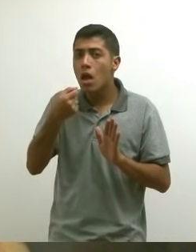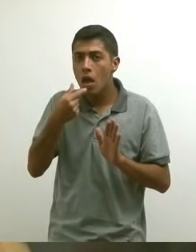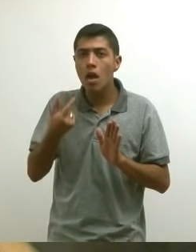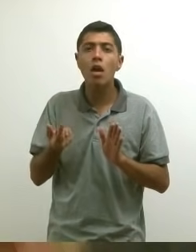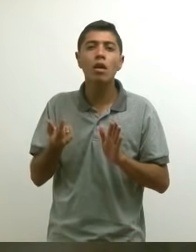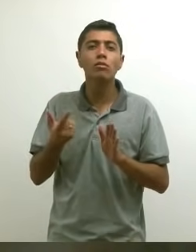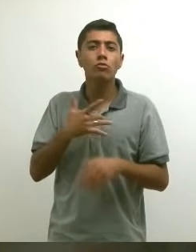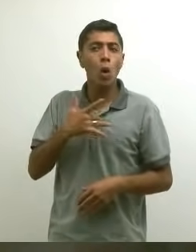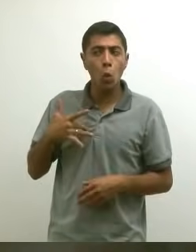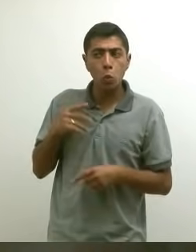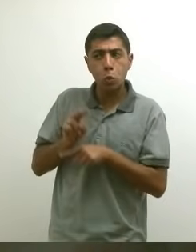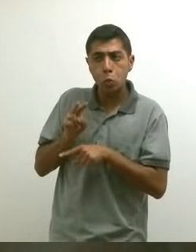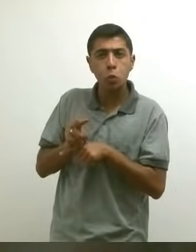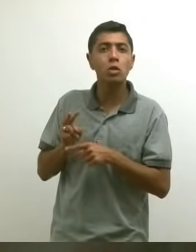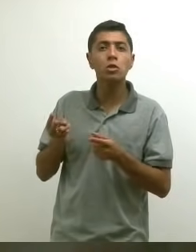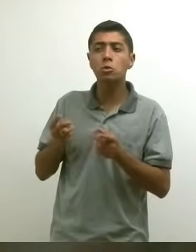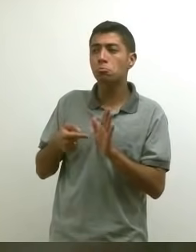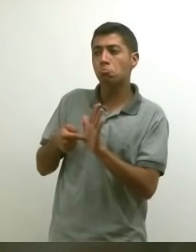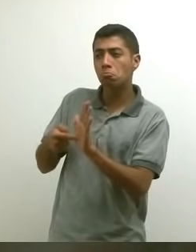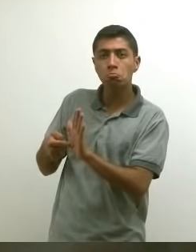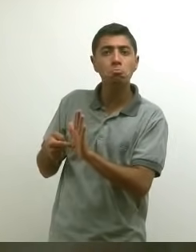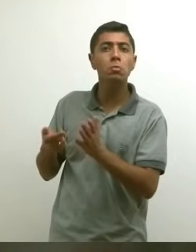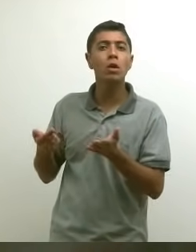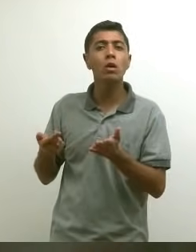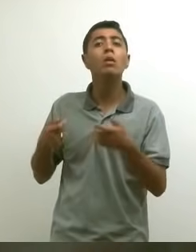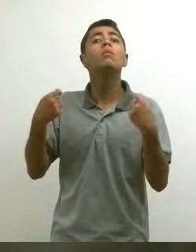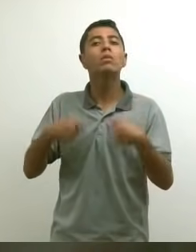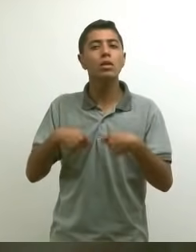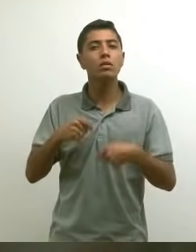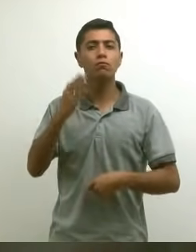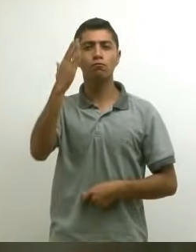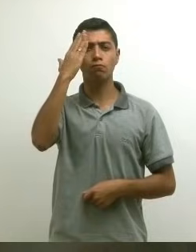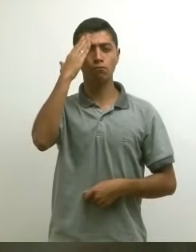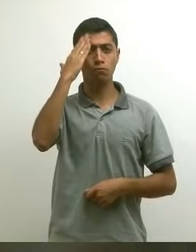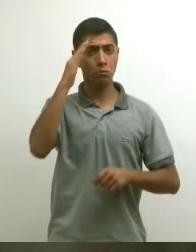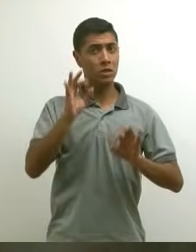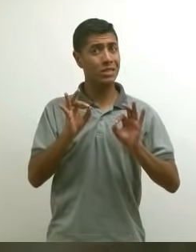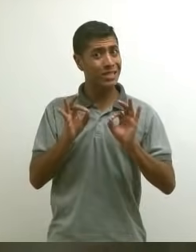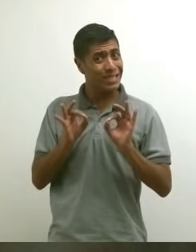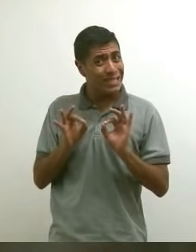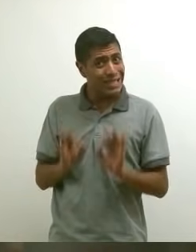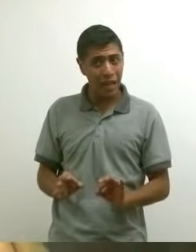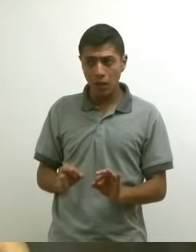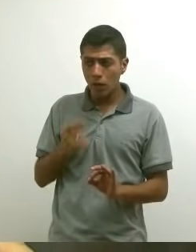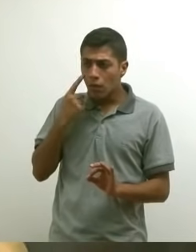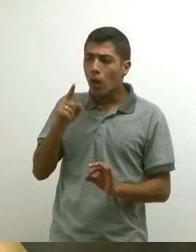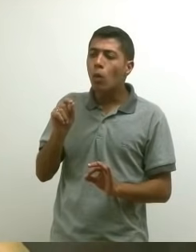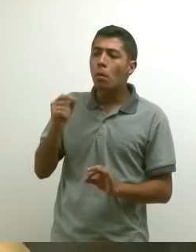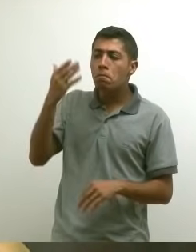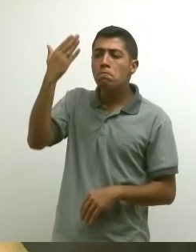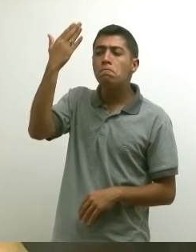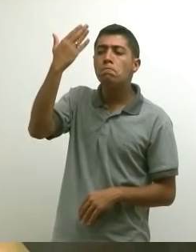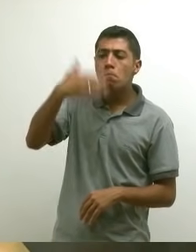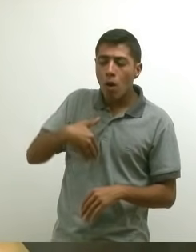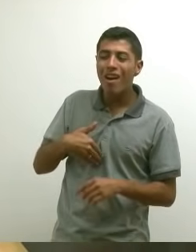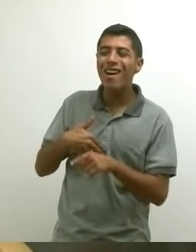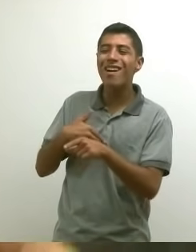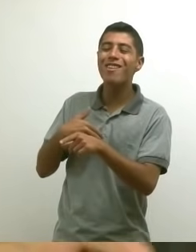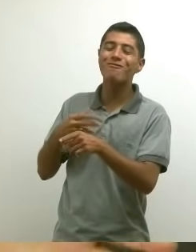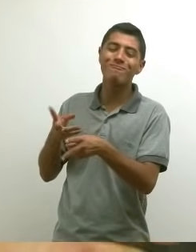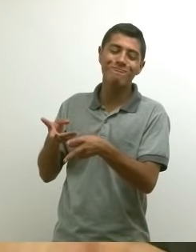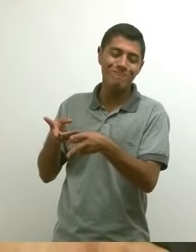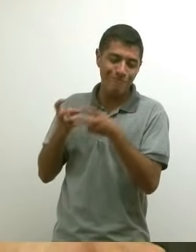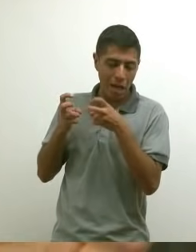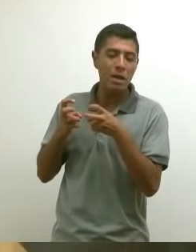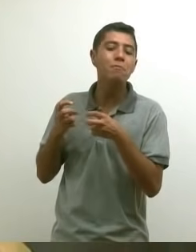é como se fosse a premissa ética para que eu possa orientar e acho que tem